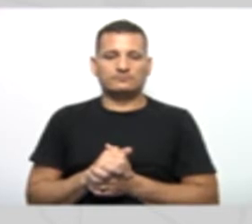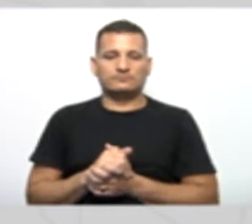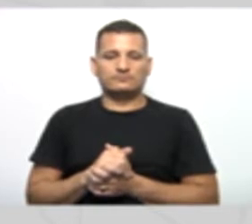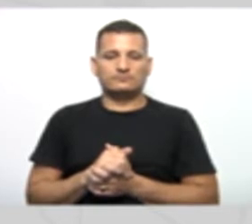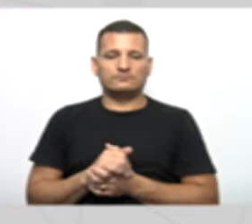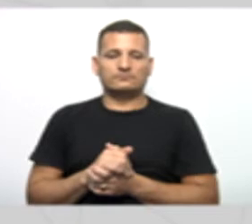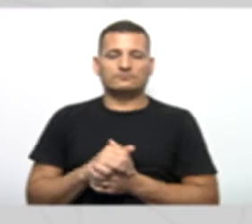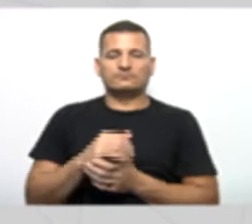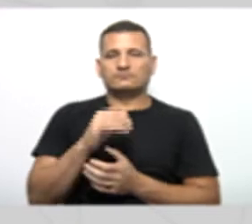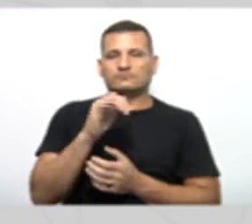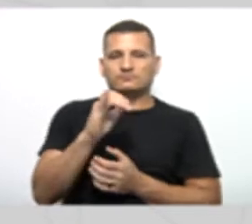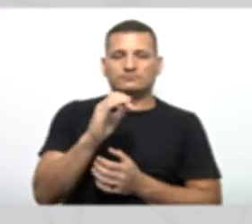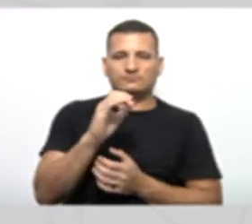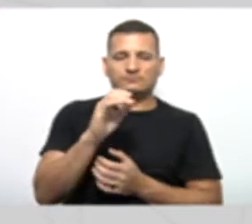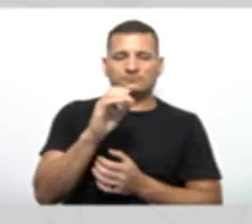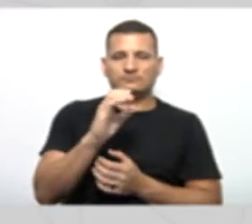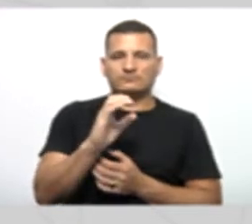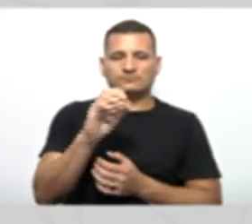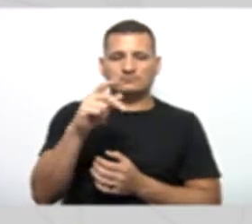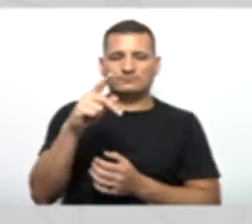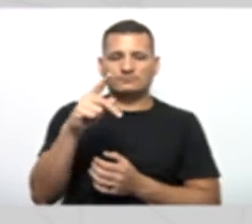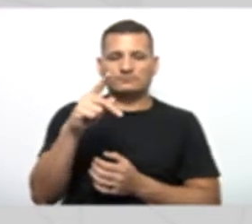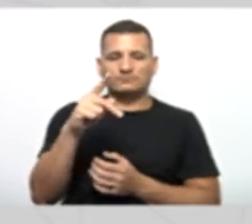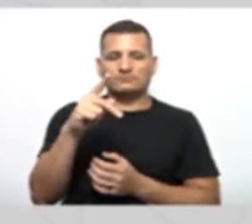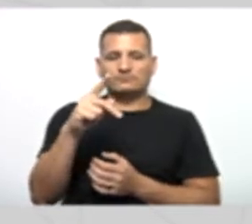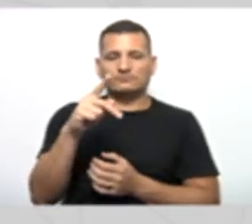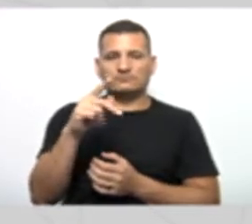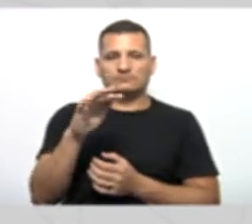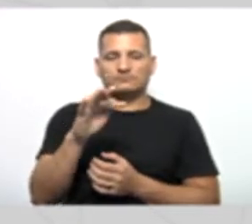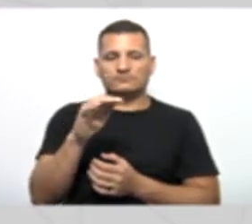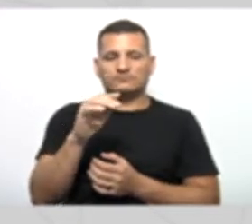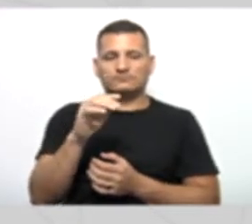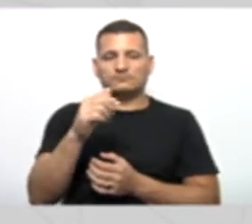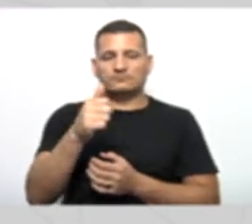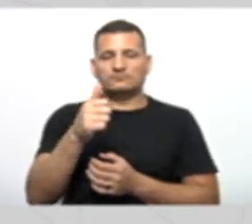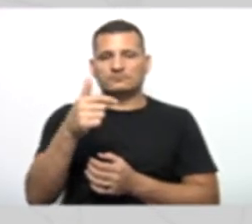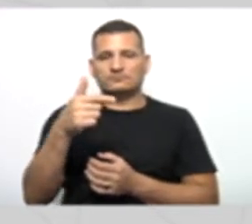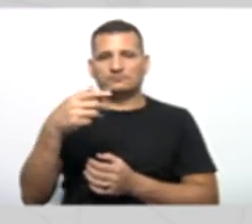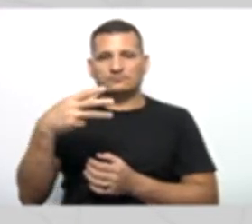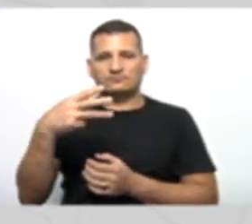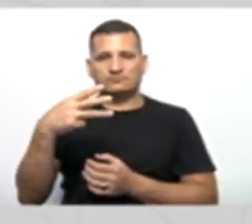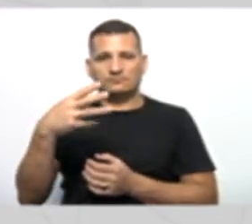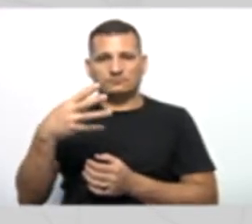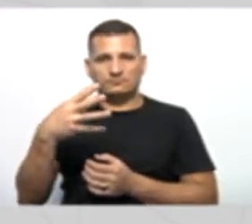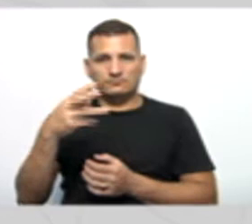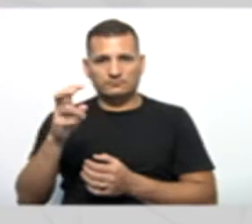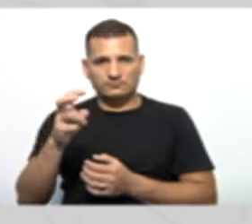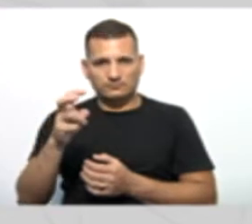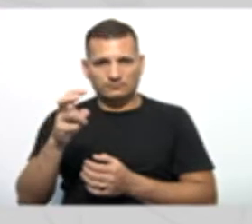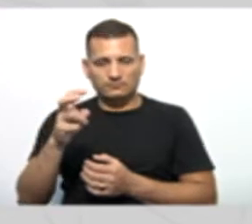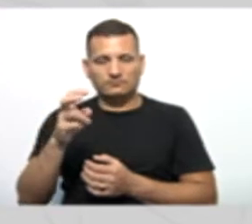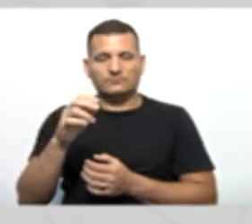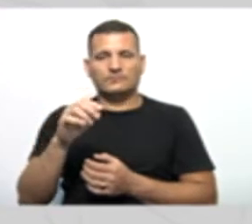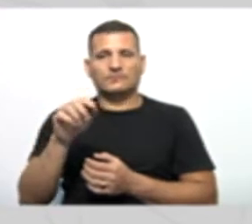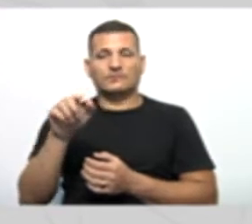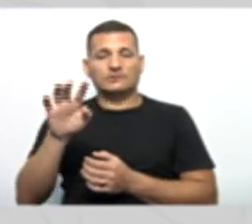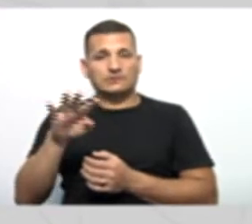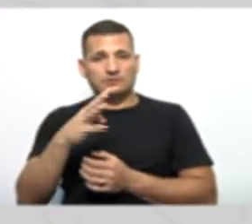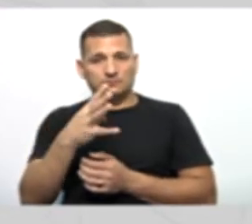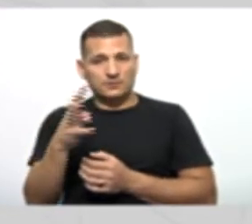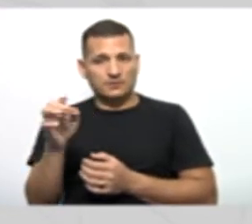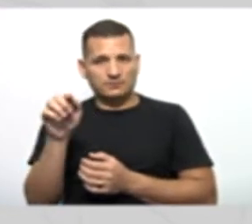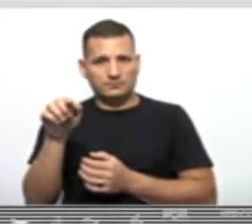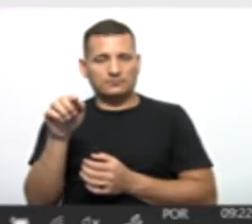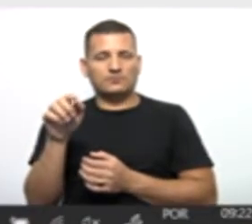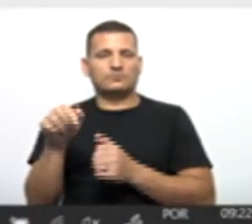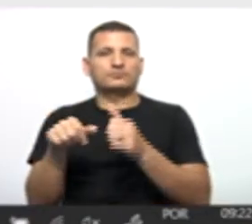o CPF é 1, 2, 3, 4, 5 e vai fazer uma alteração no logradouro para Rua H. Então,